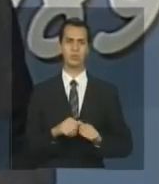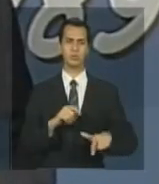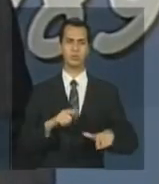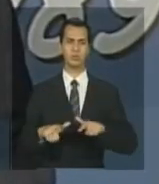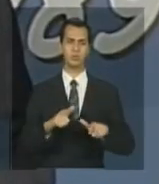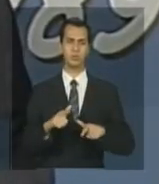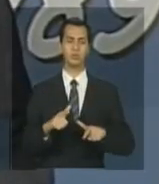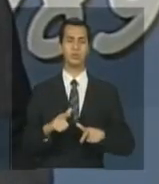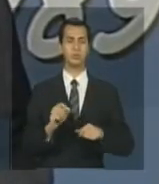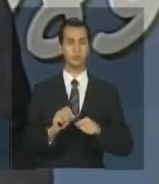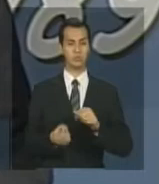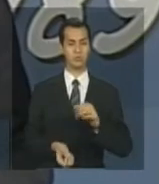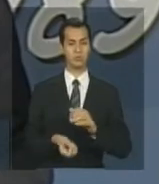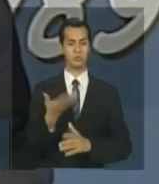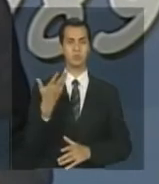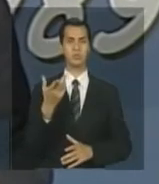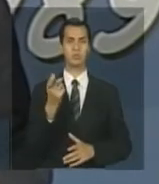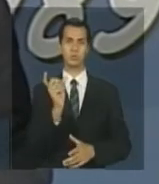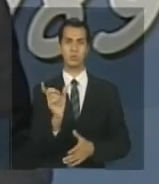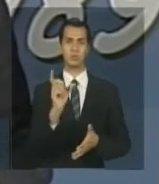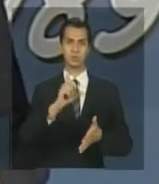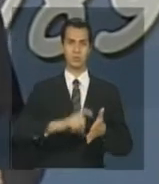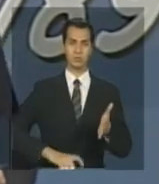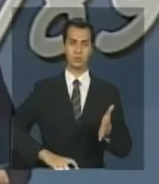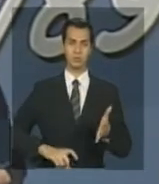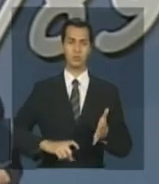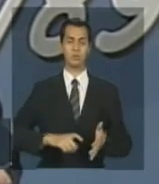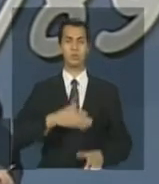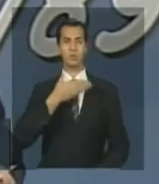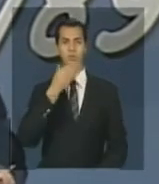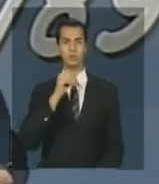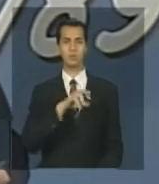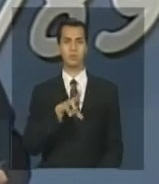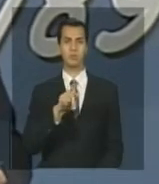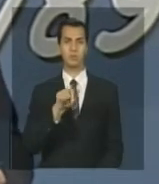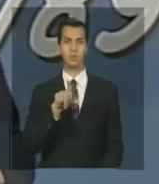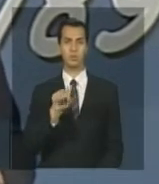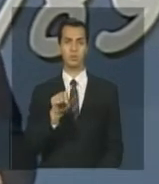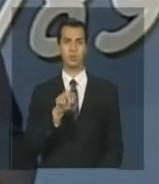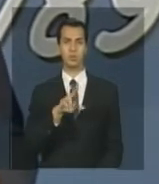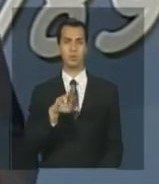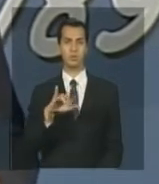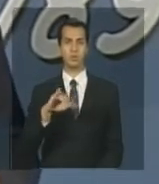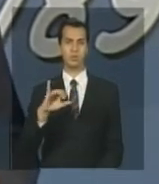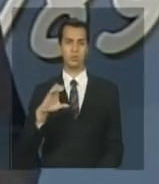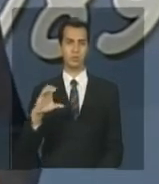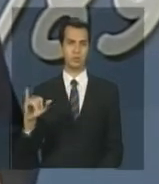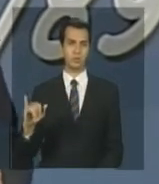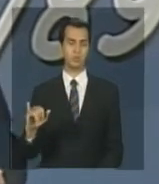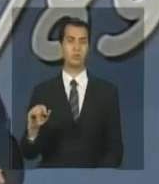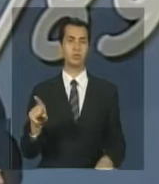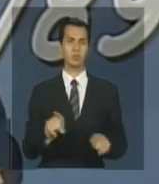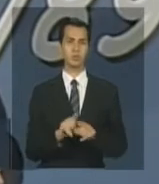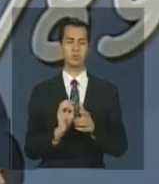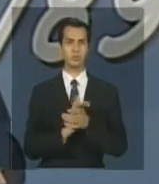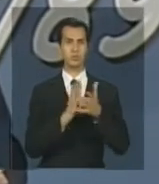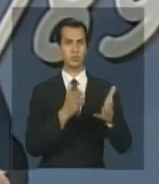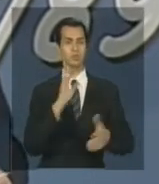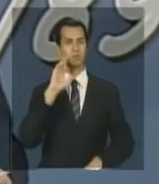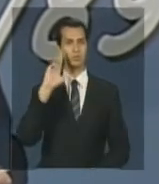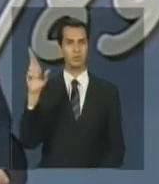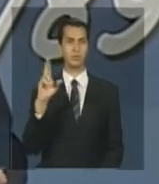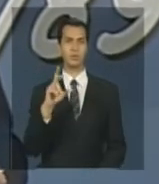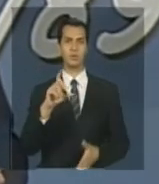iniciativa do cartão de pagamento da Defesa Civil Dr Paulo Ricci queria cumprimentar também o diretor de